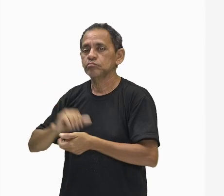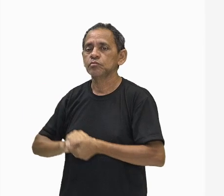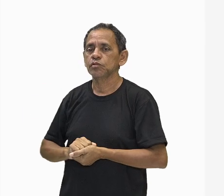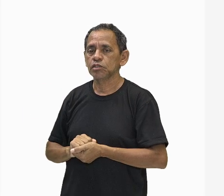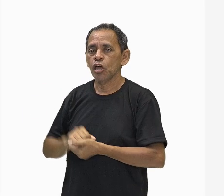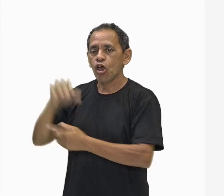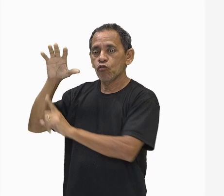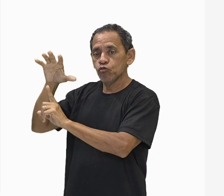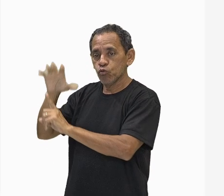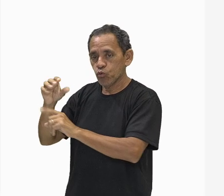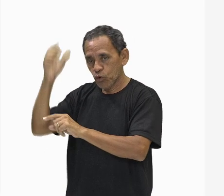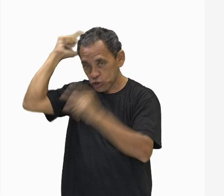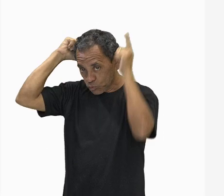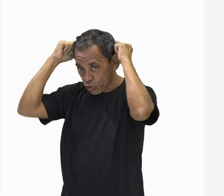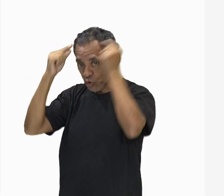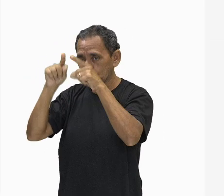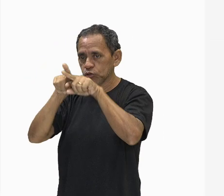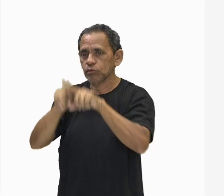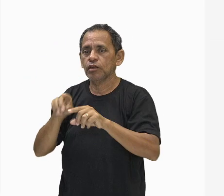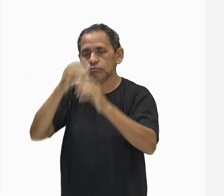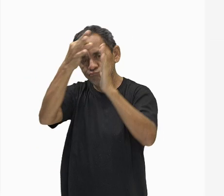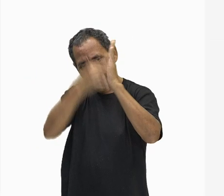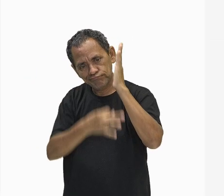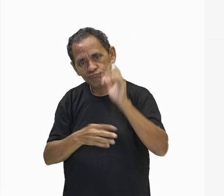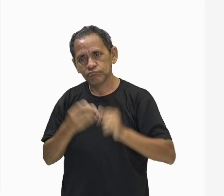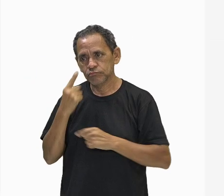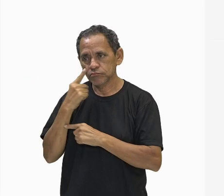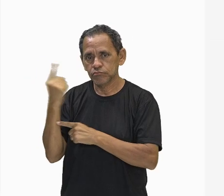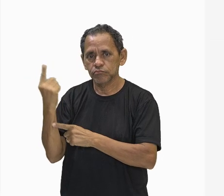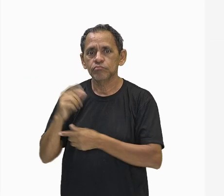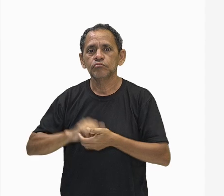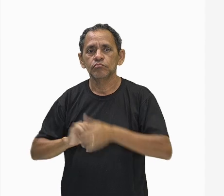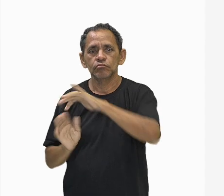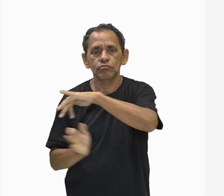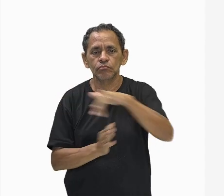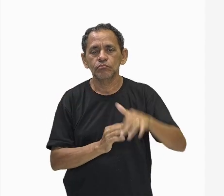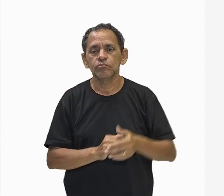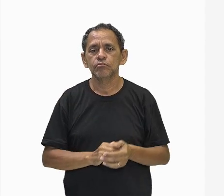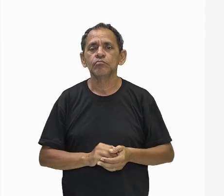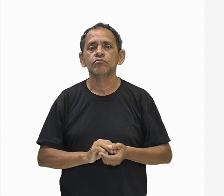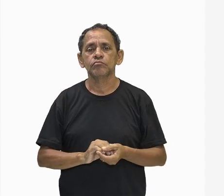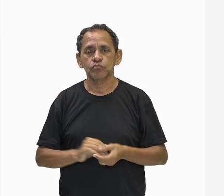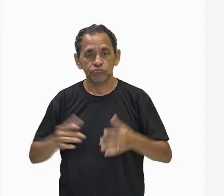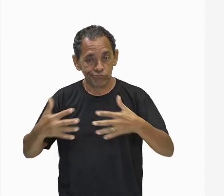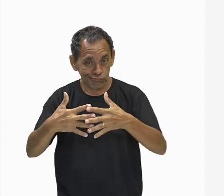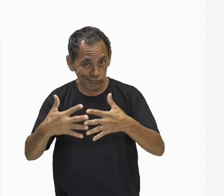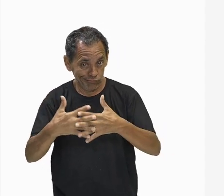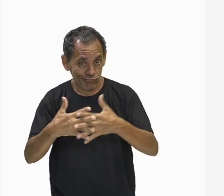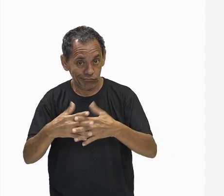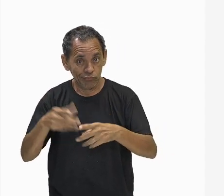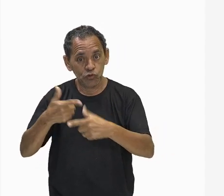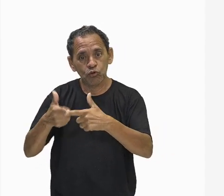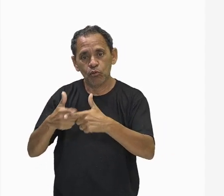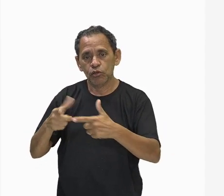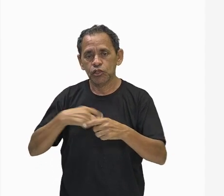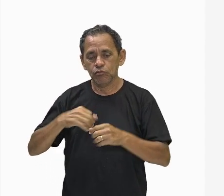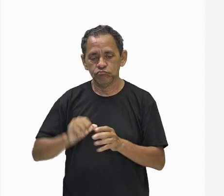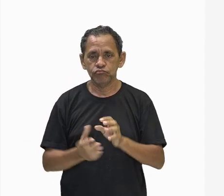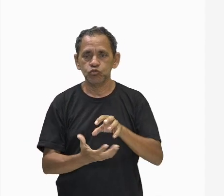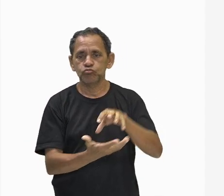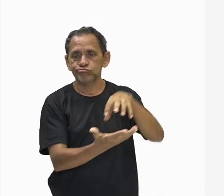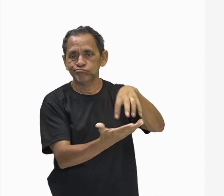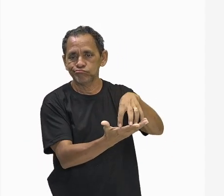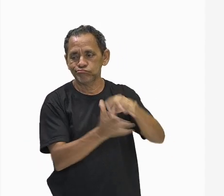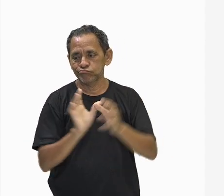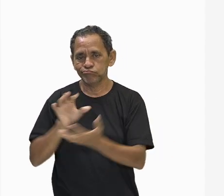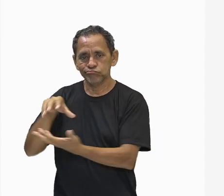Voltamos ao texto. Vamos lá, gente. Entre as partes envolvidas, separando definitivamente a religião católica,